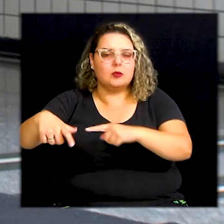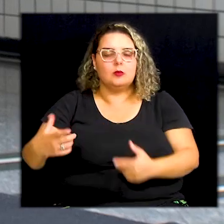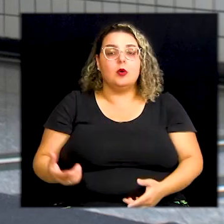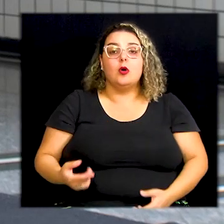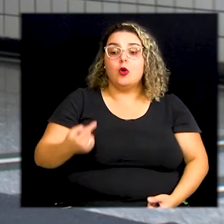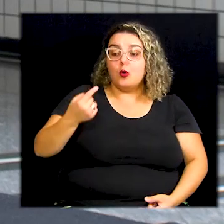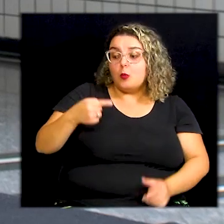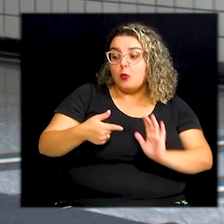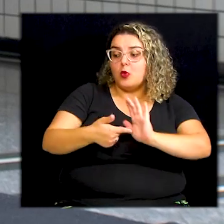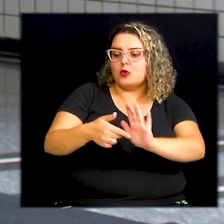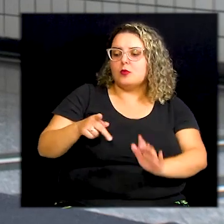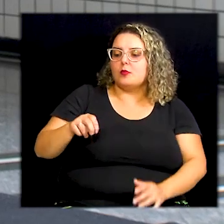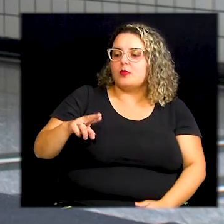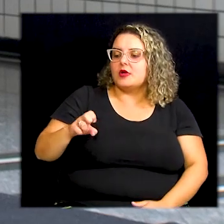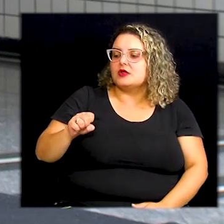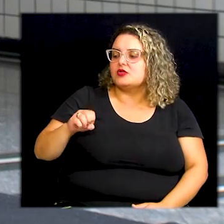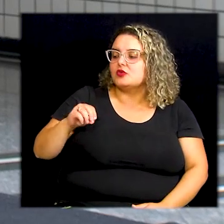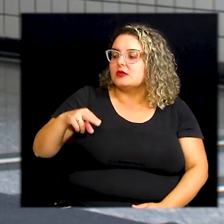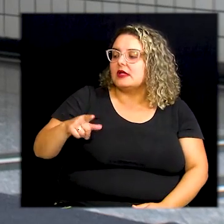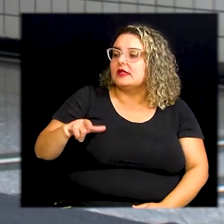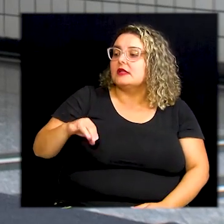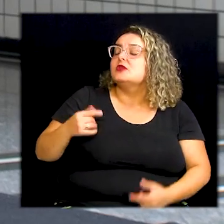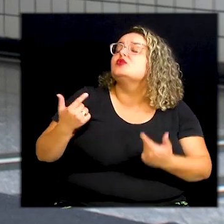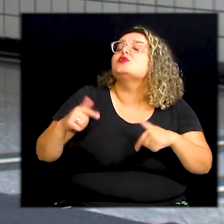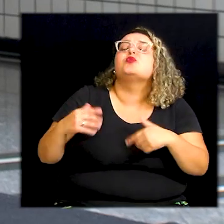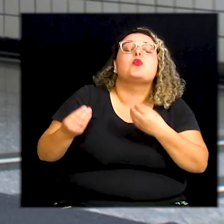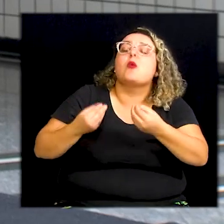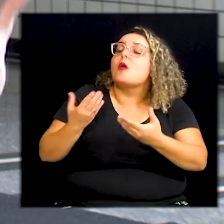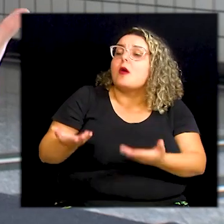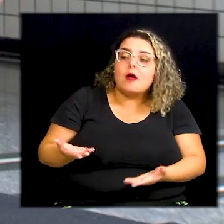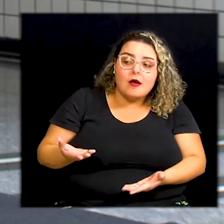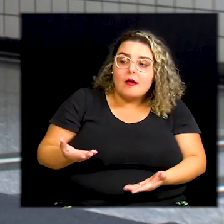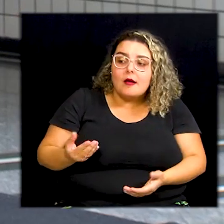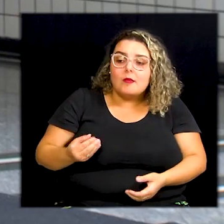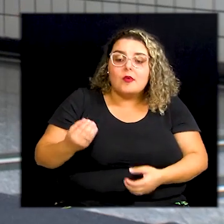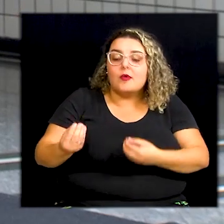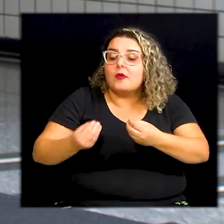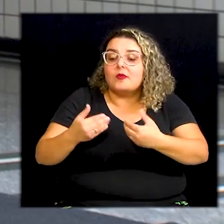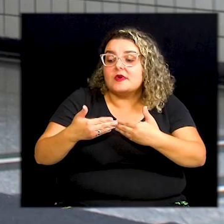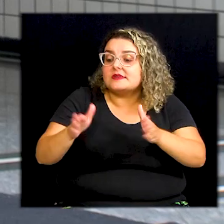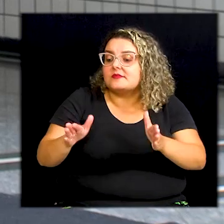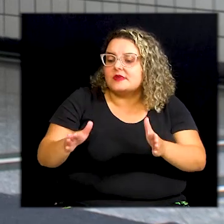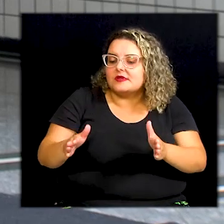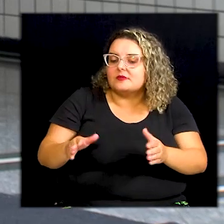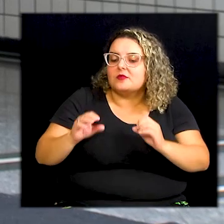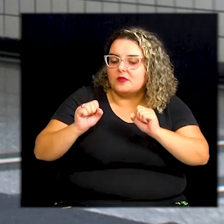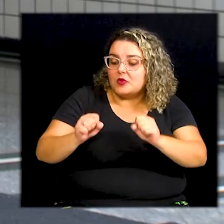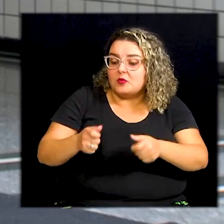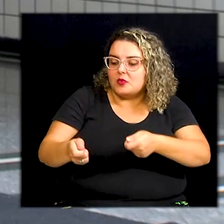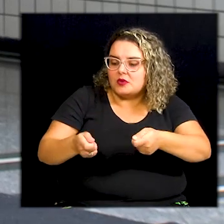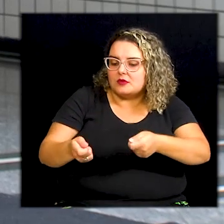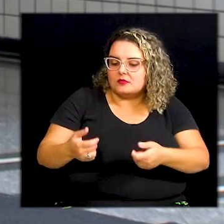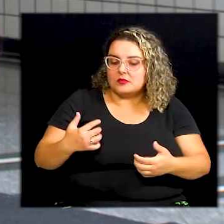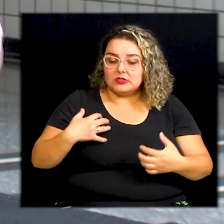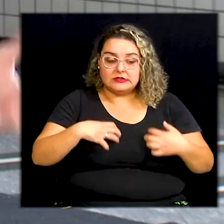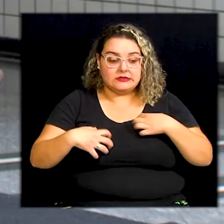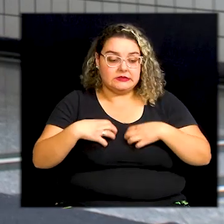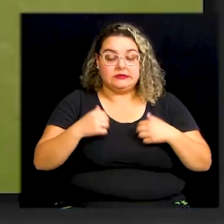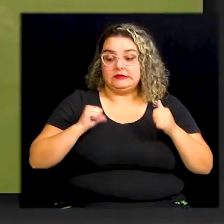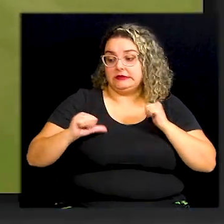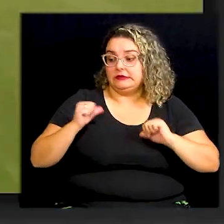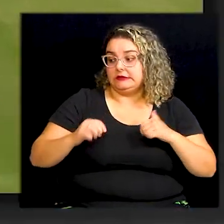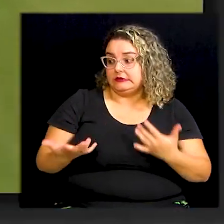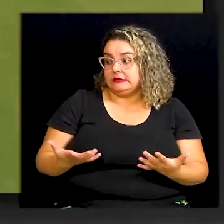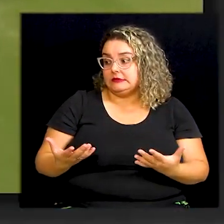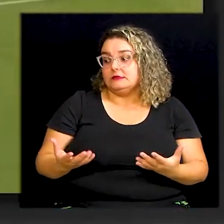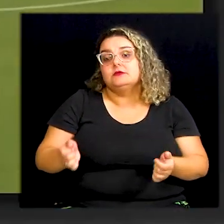então você demonstrou personalidade. Da onde vem essa personalidade? Como é que foi essa estreia para você, para poder controlar nervosismo,